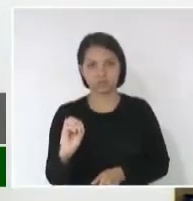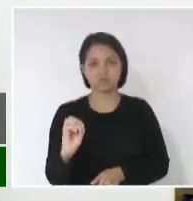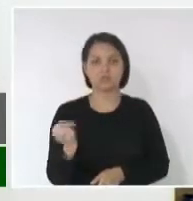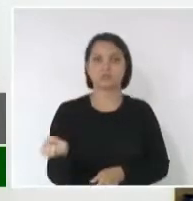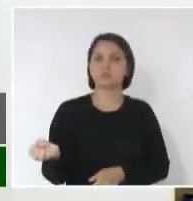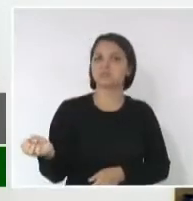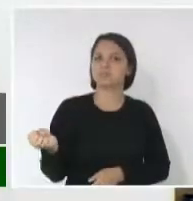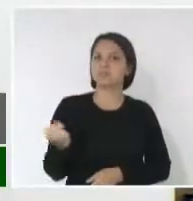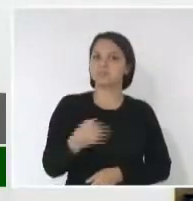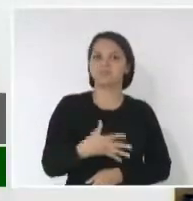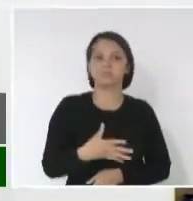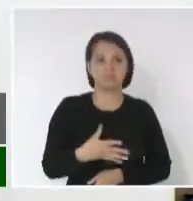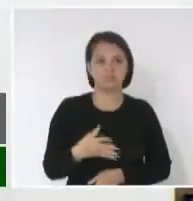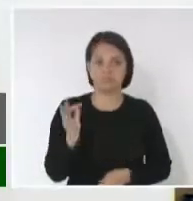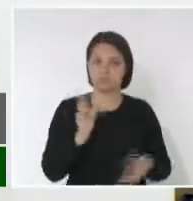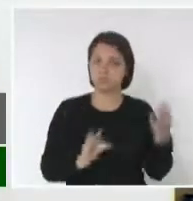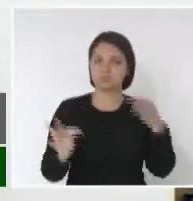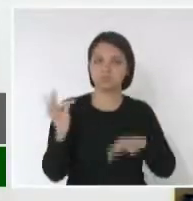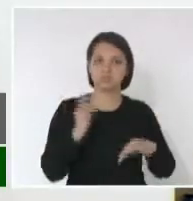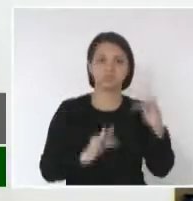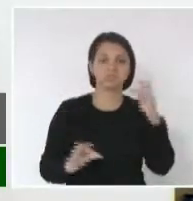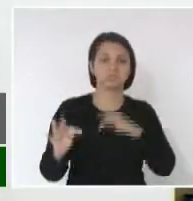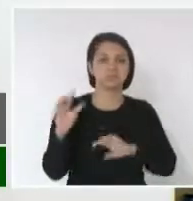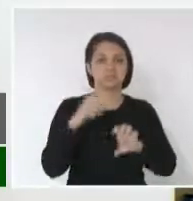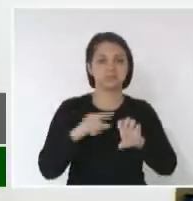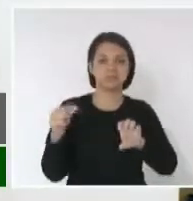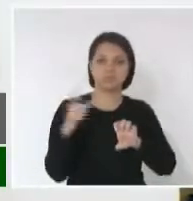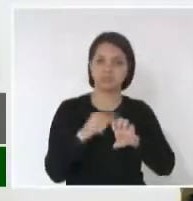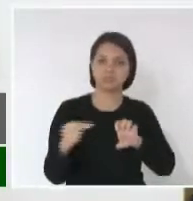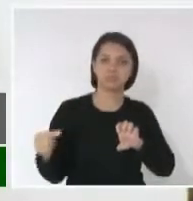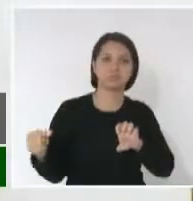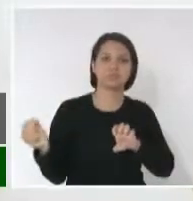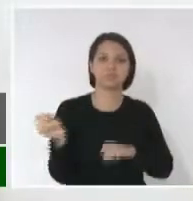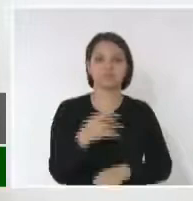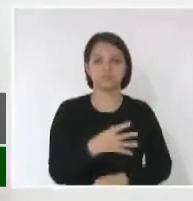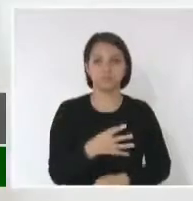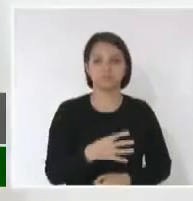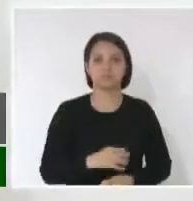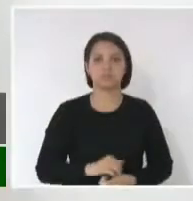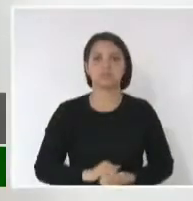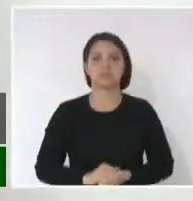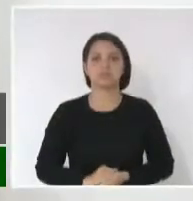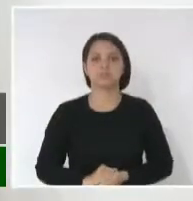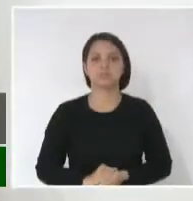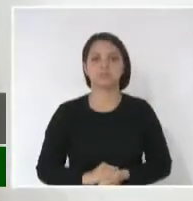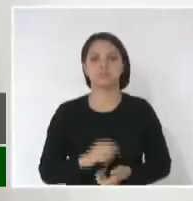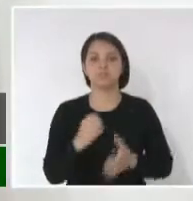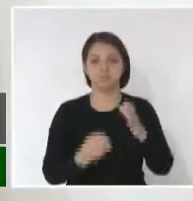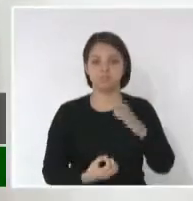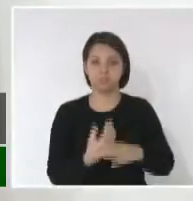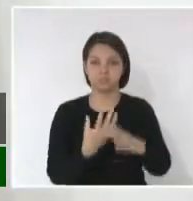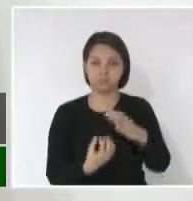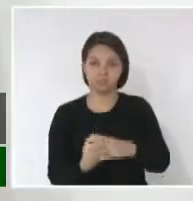inovação de um empreendedor inovador que está produzindo,